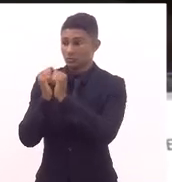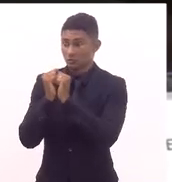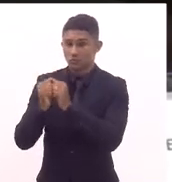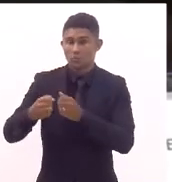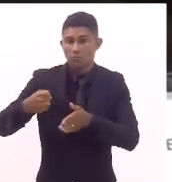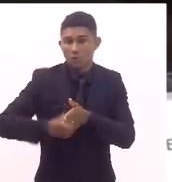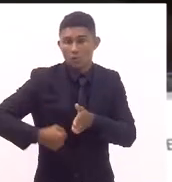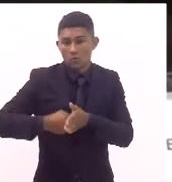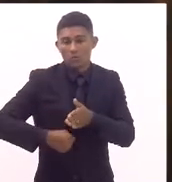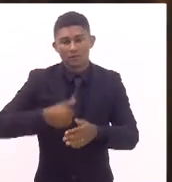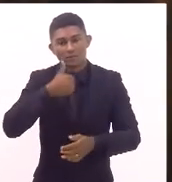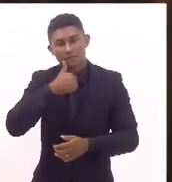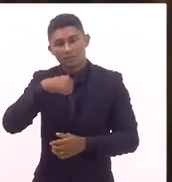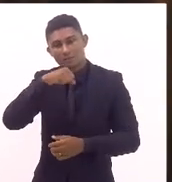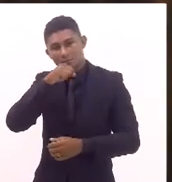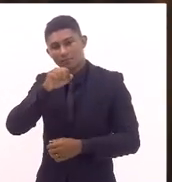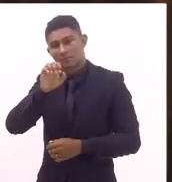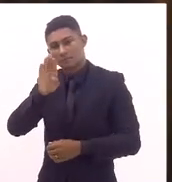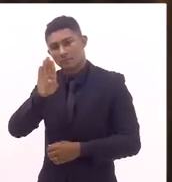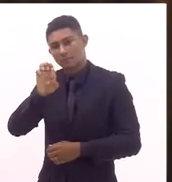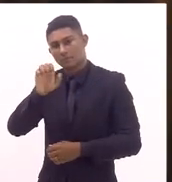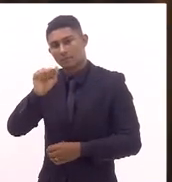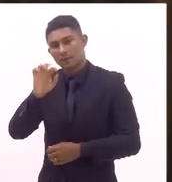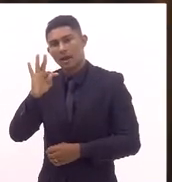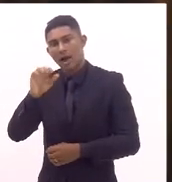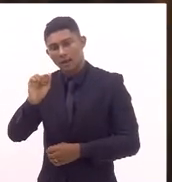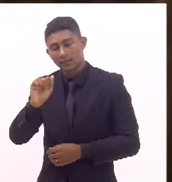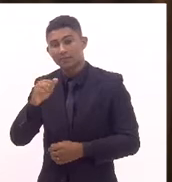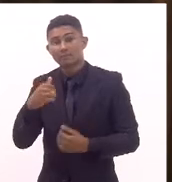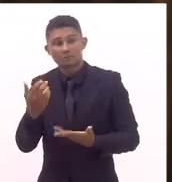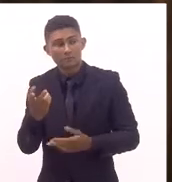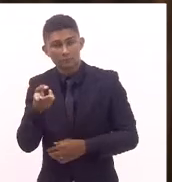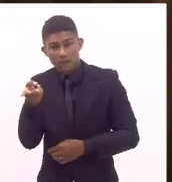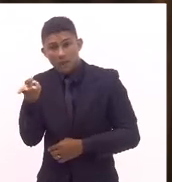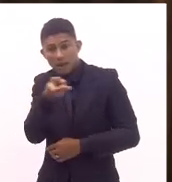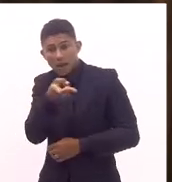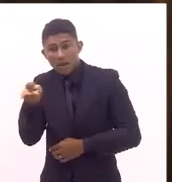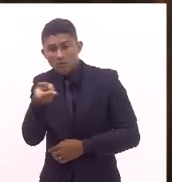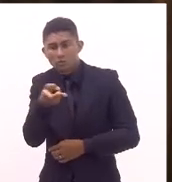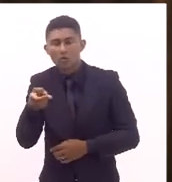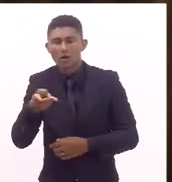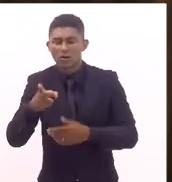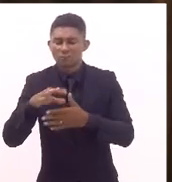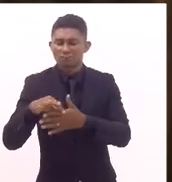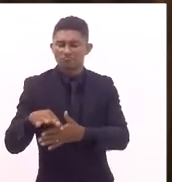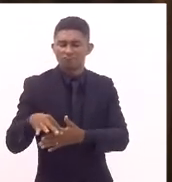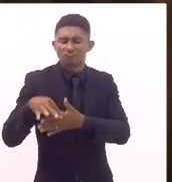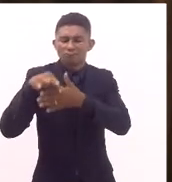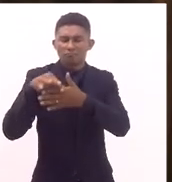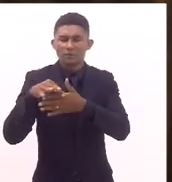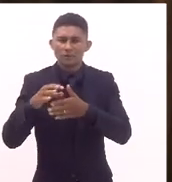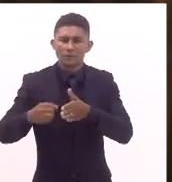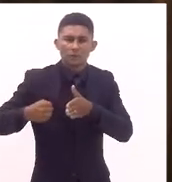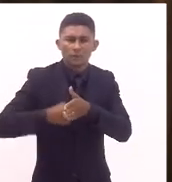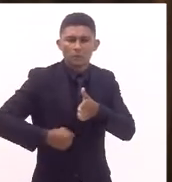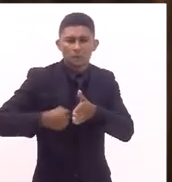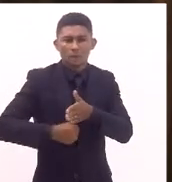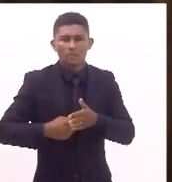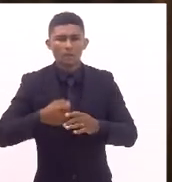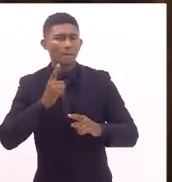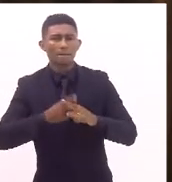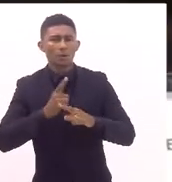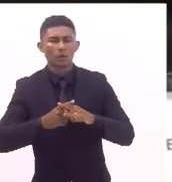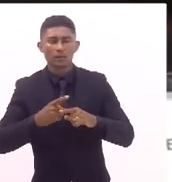Iemanjá e essas mulheres se encarregam de fazer novas lideranças que não deixe que seu trabalho